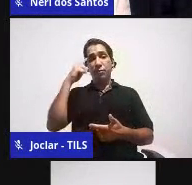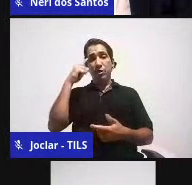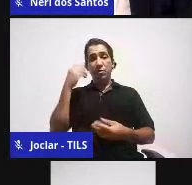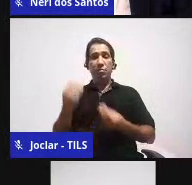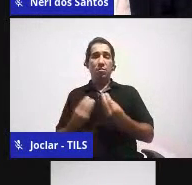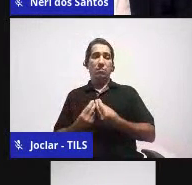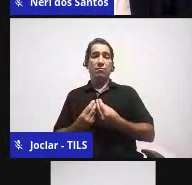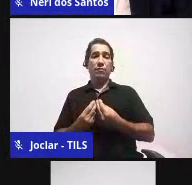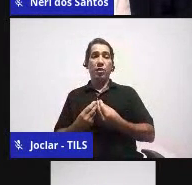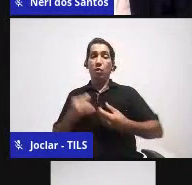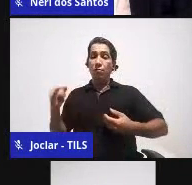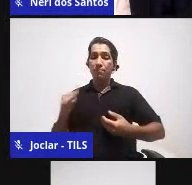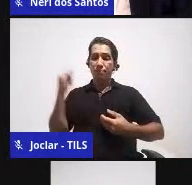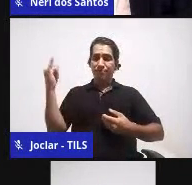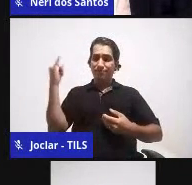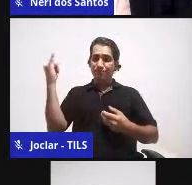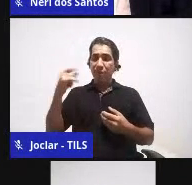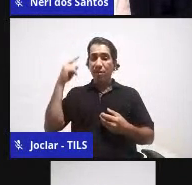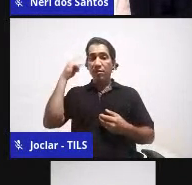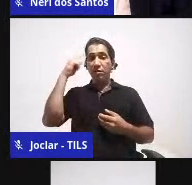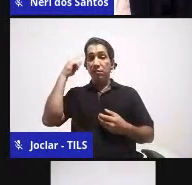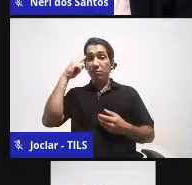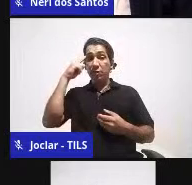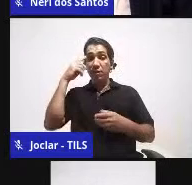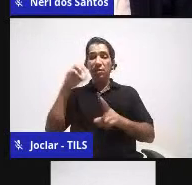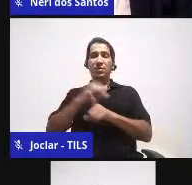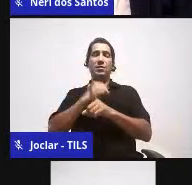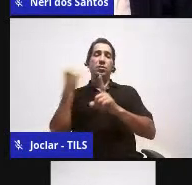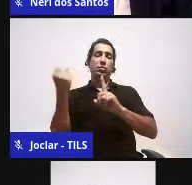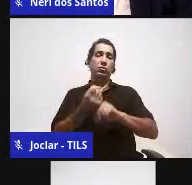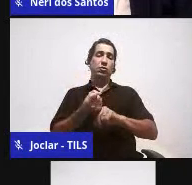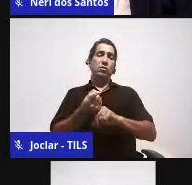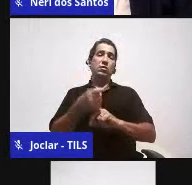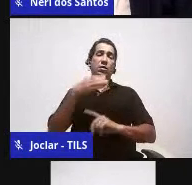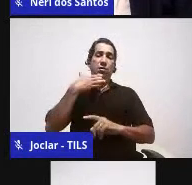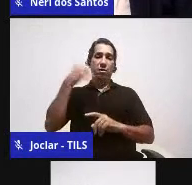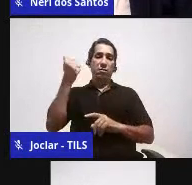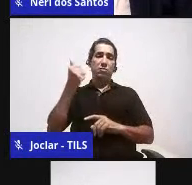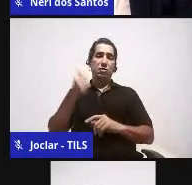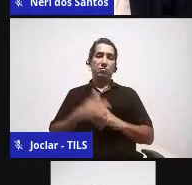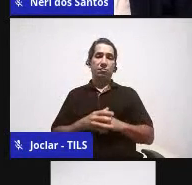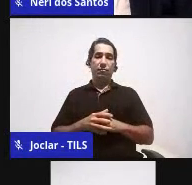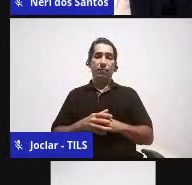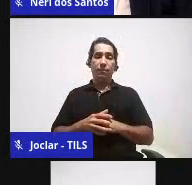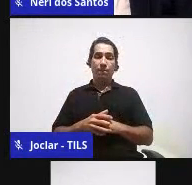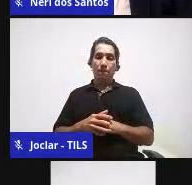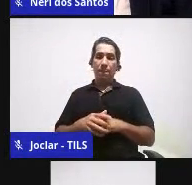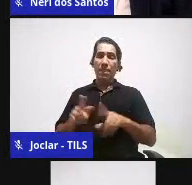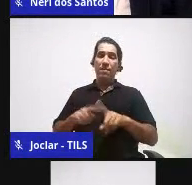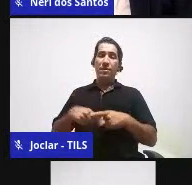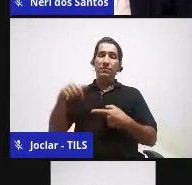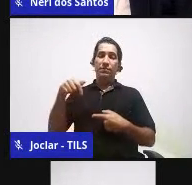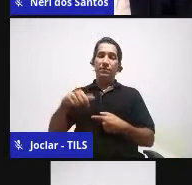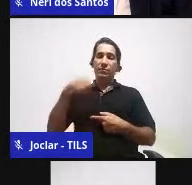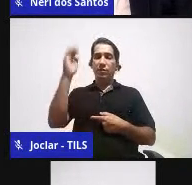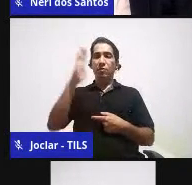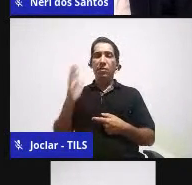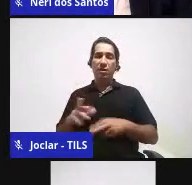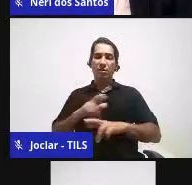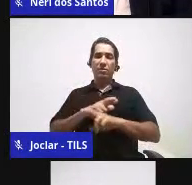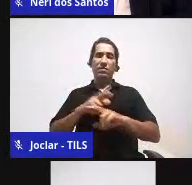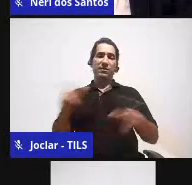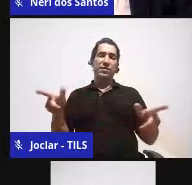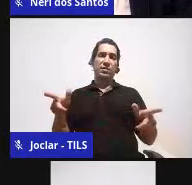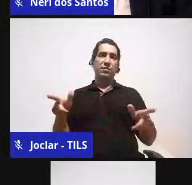que é o caminho para que a gente evolua enquanto sociedade no Brasil. Mas é claro que isso vai começar lá pela liderança.